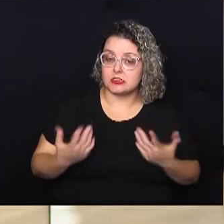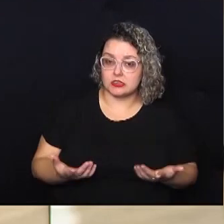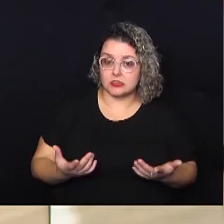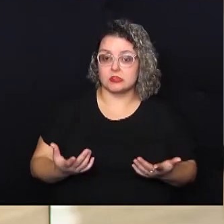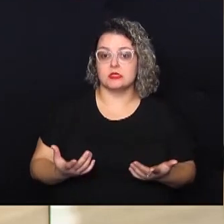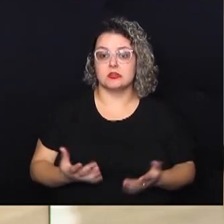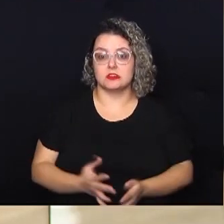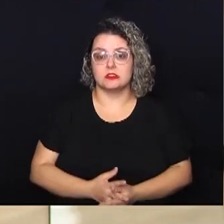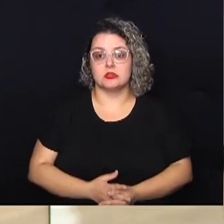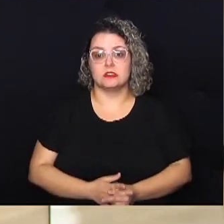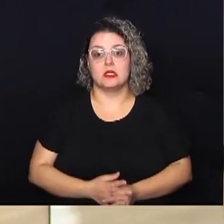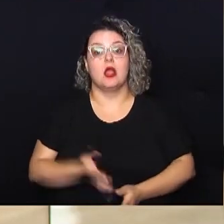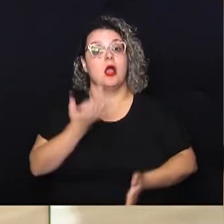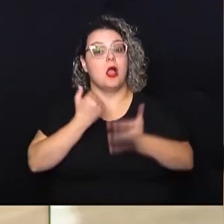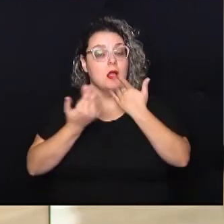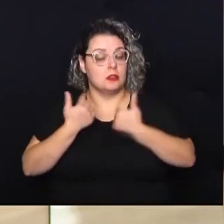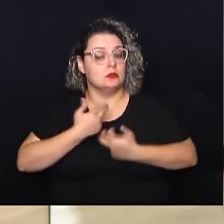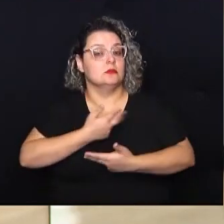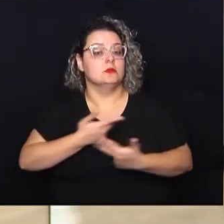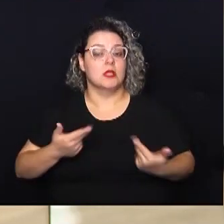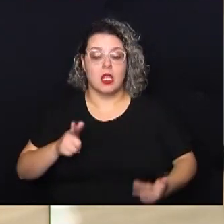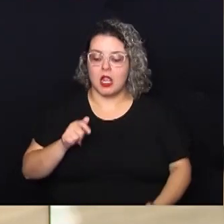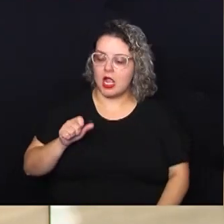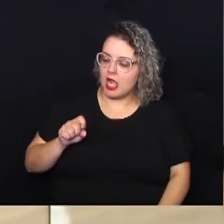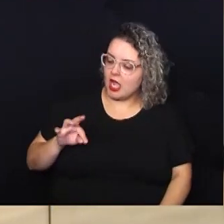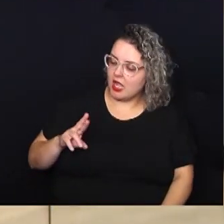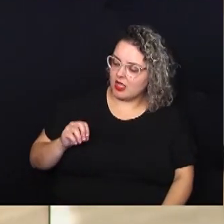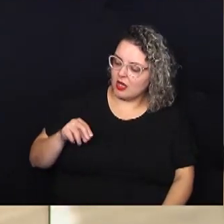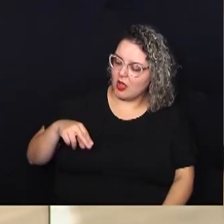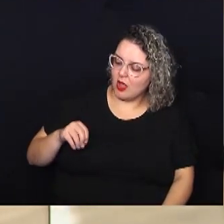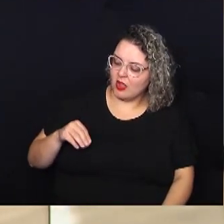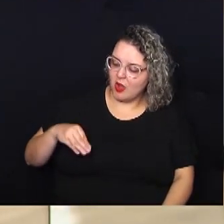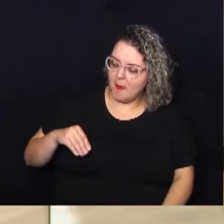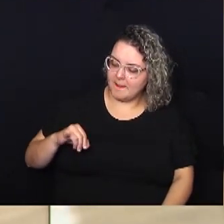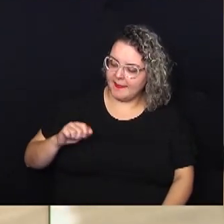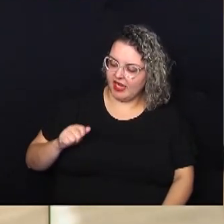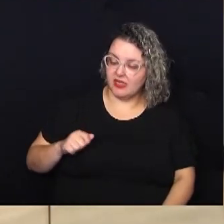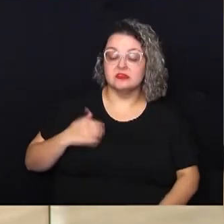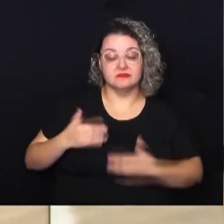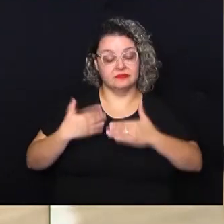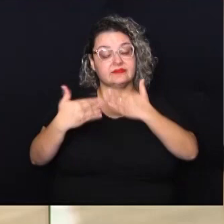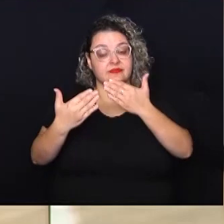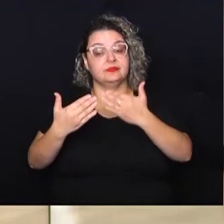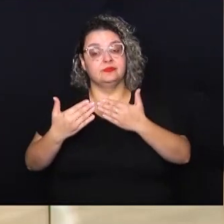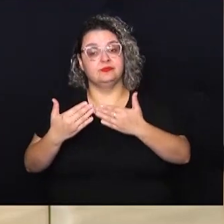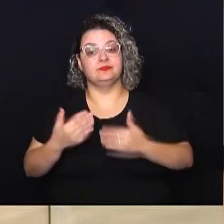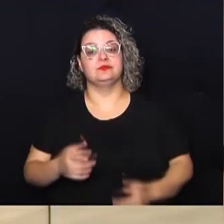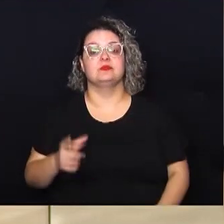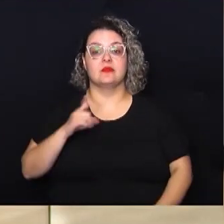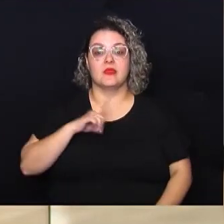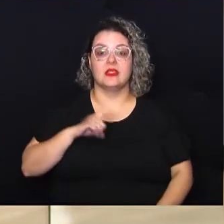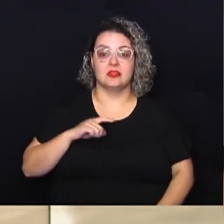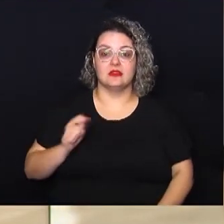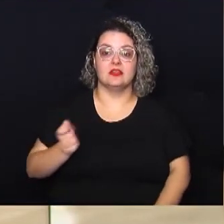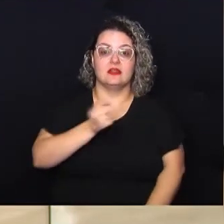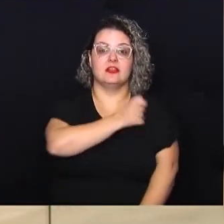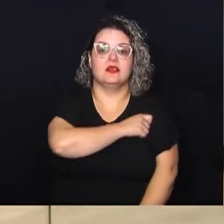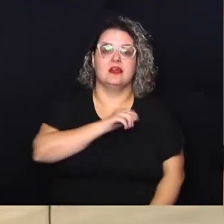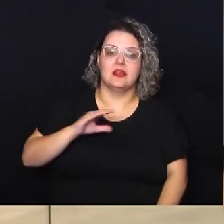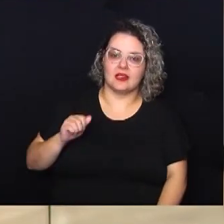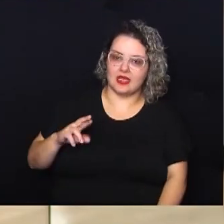sobre alimentação, gastronomia, processo produtivo e ao final terá uma aula show com a Carole